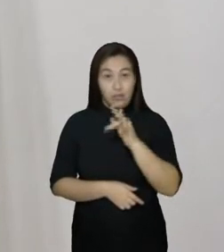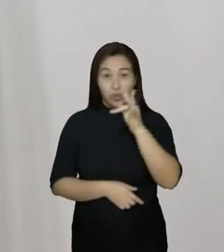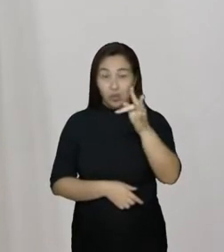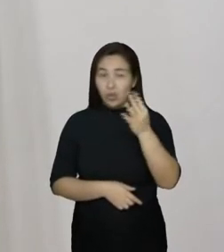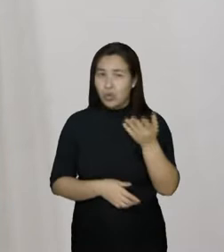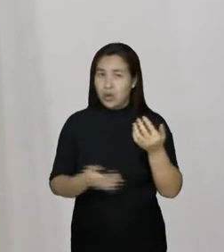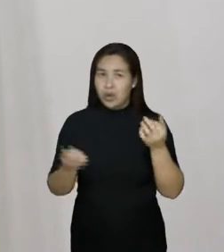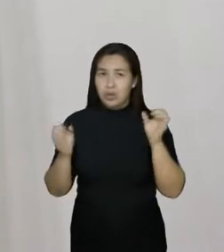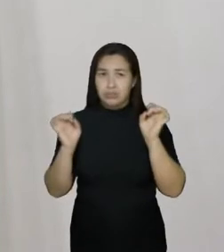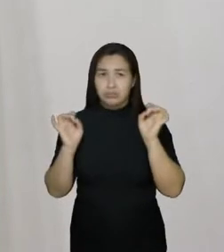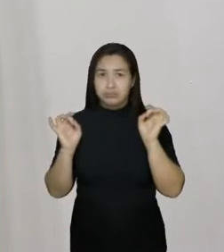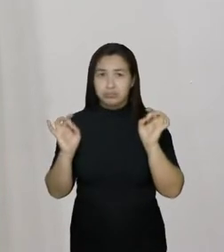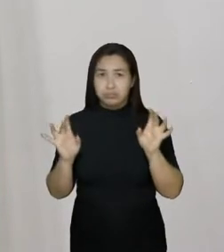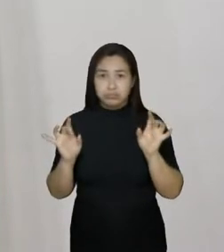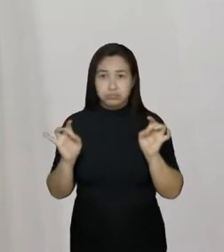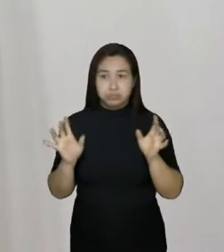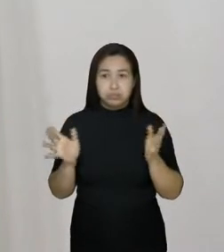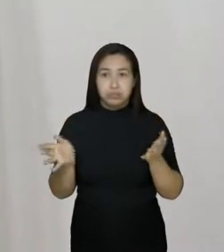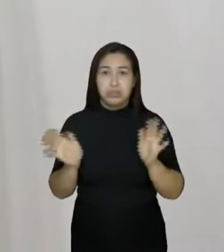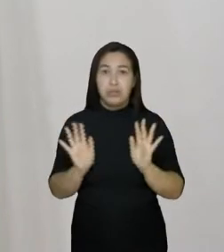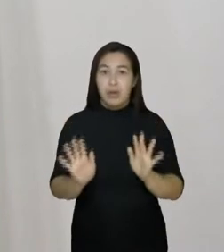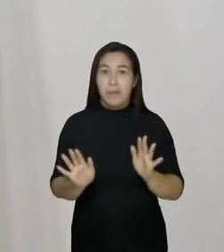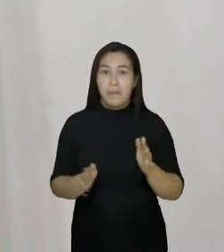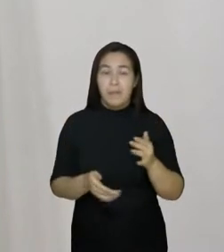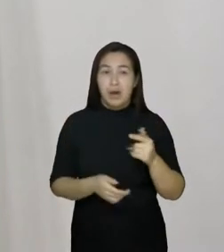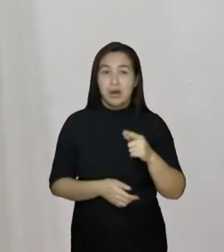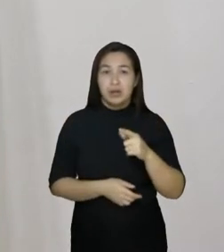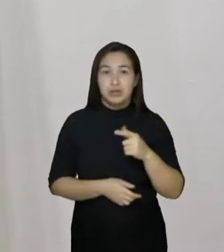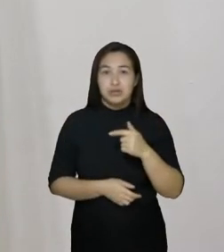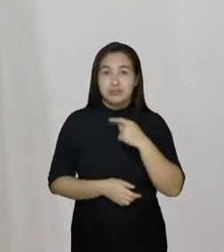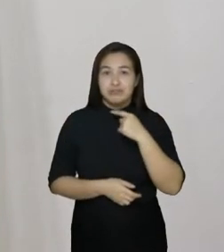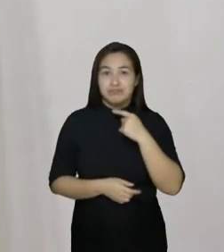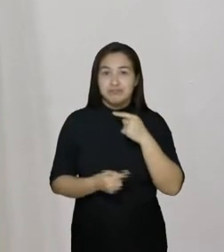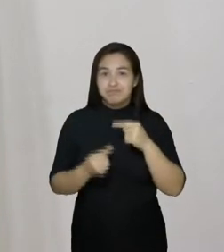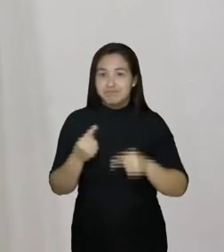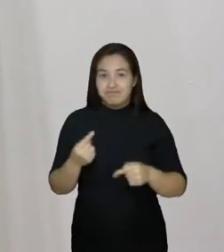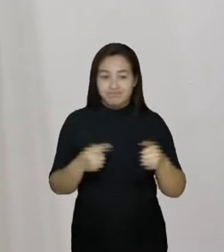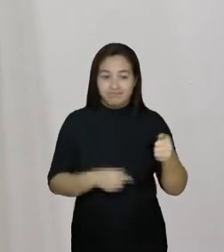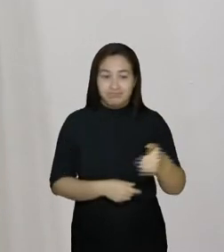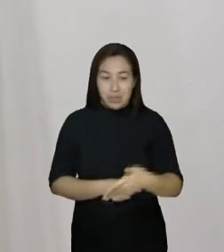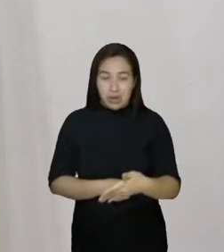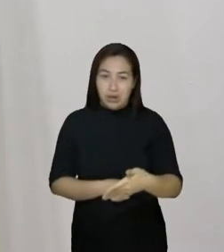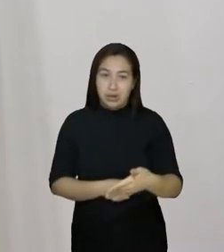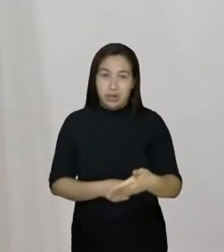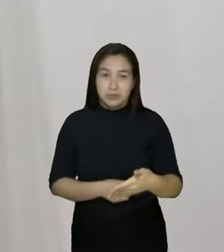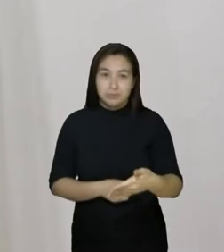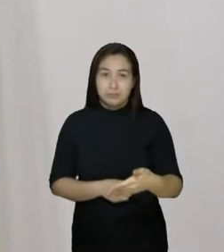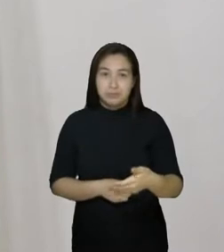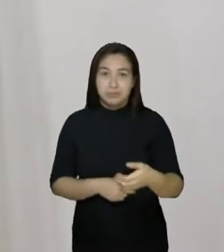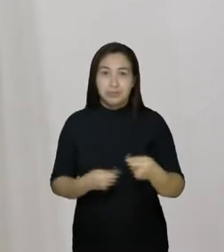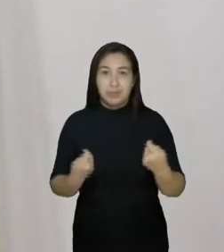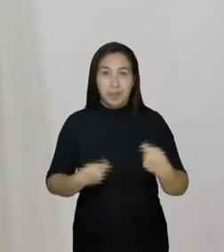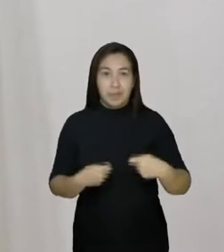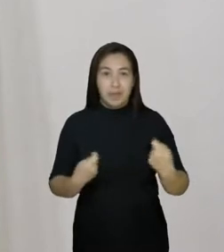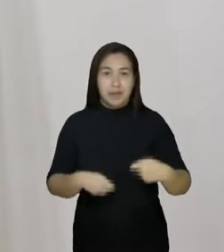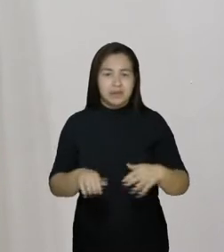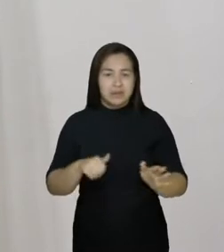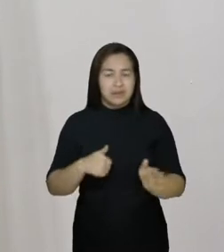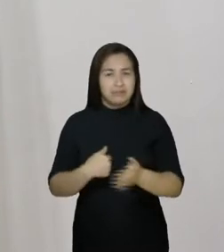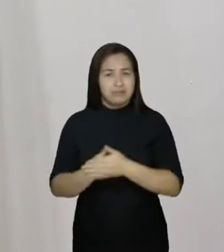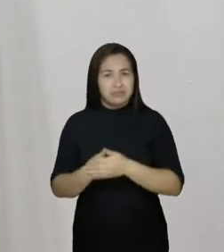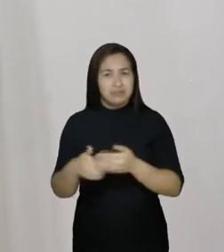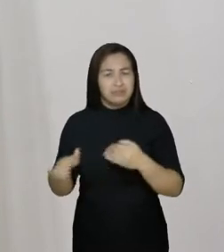como porra nenhuma daqui a um tempo, né, que falava que nós deveríamos enterrar os assuntos esses não